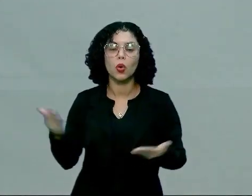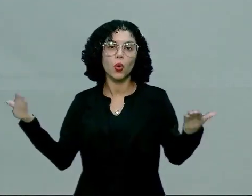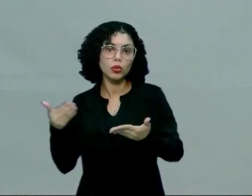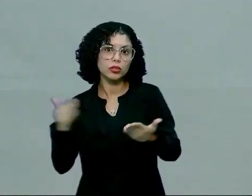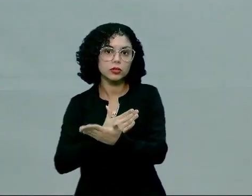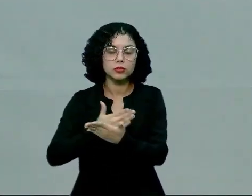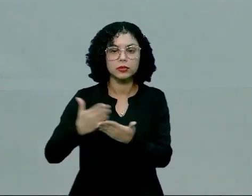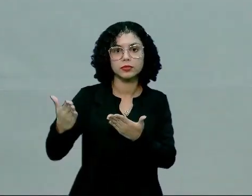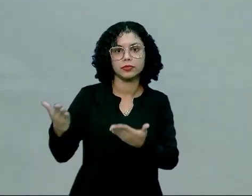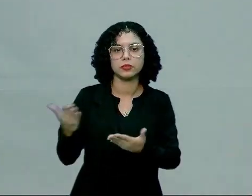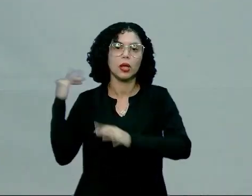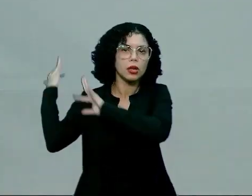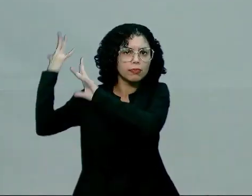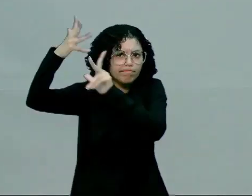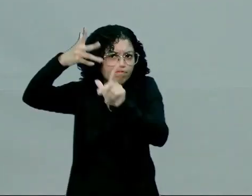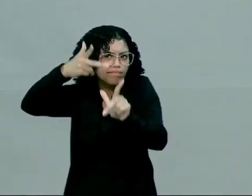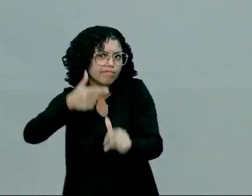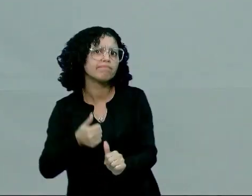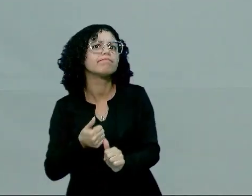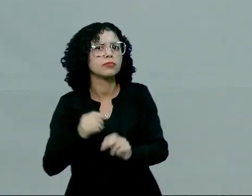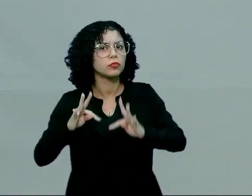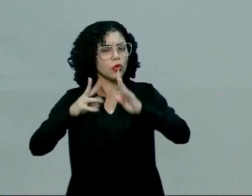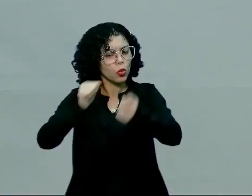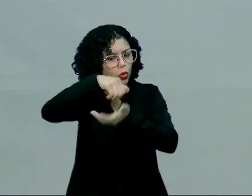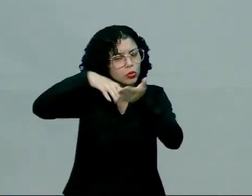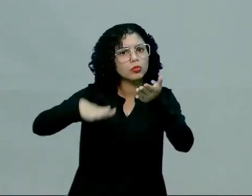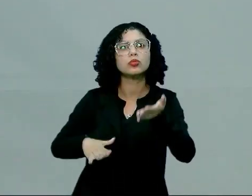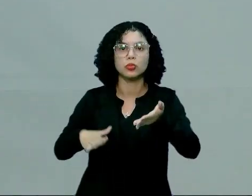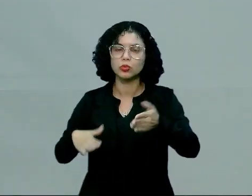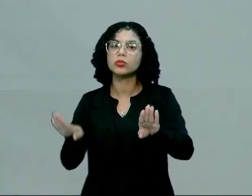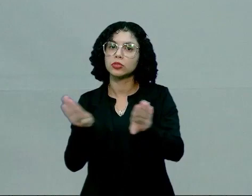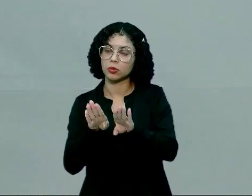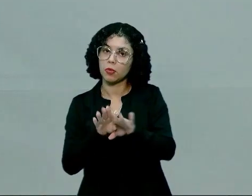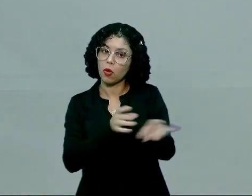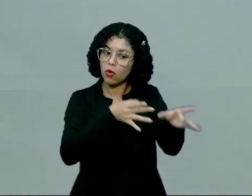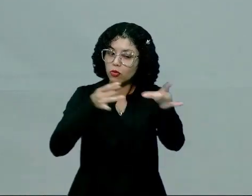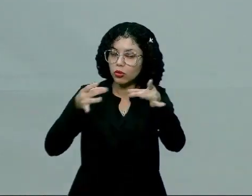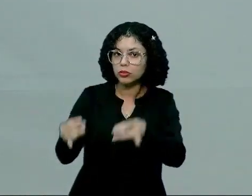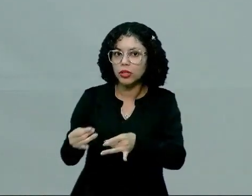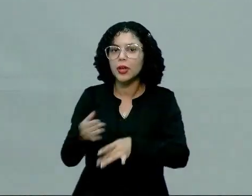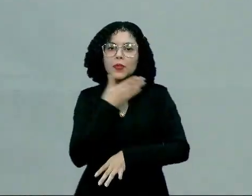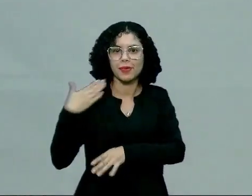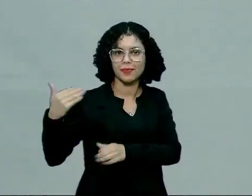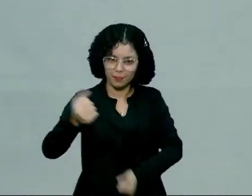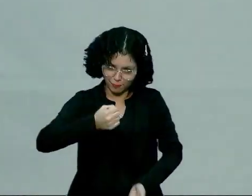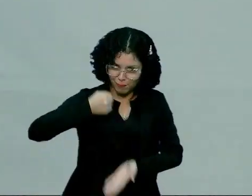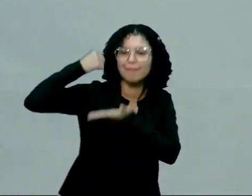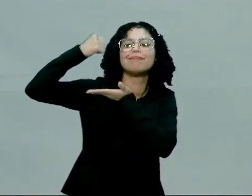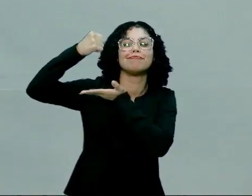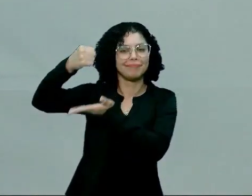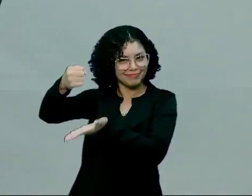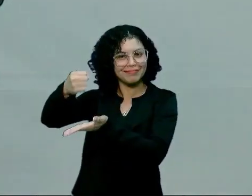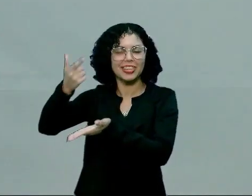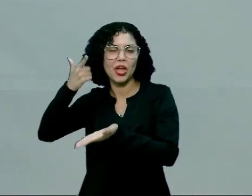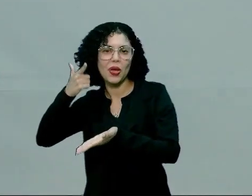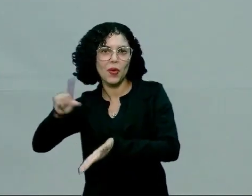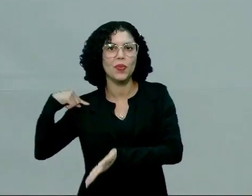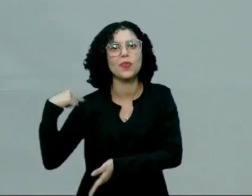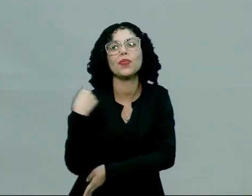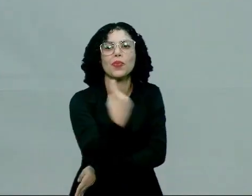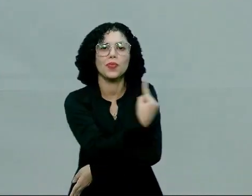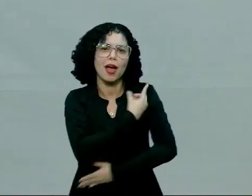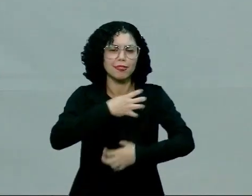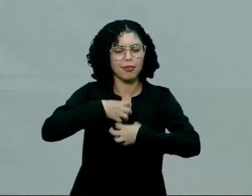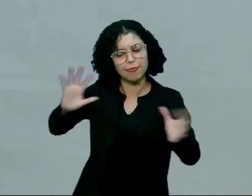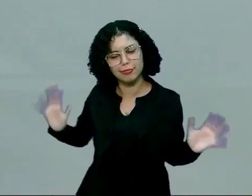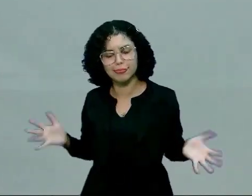começar agora a só recapitular revisar fazer exercício e pegar umas dicas para poder arrasar e ganhar o troféu porque aqui a gente